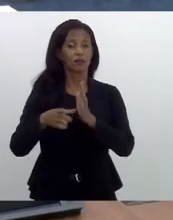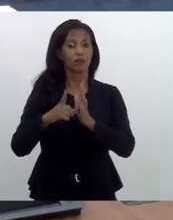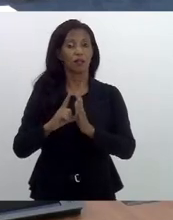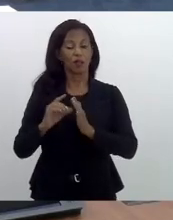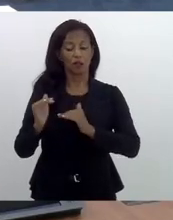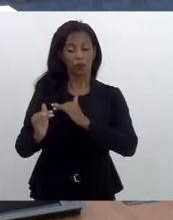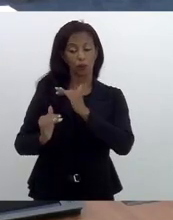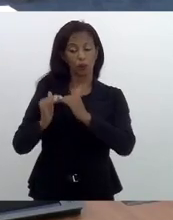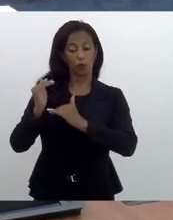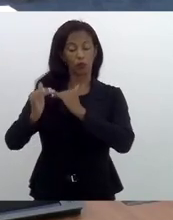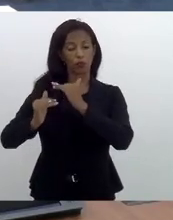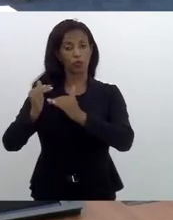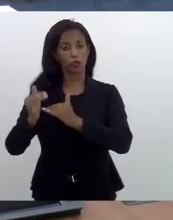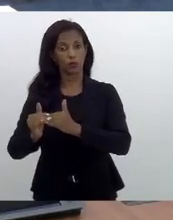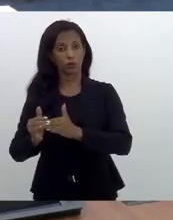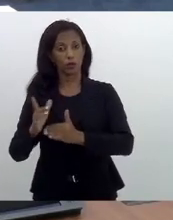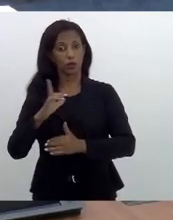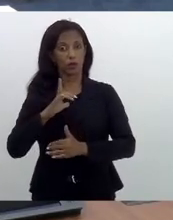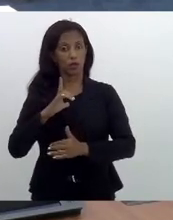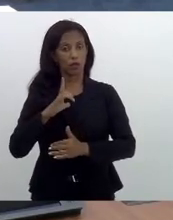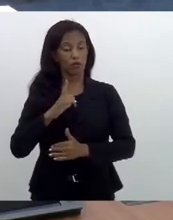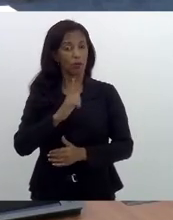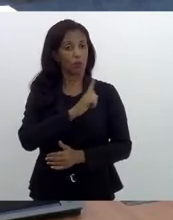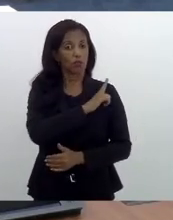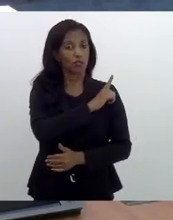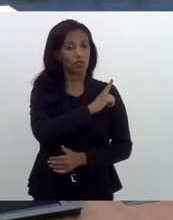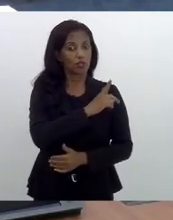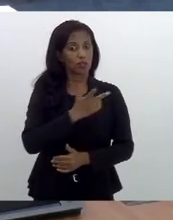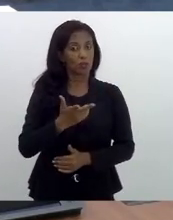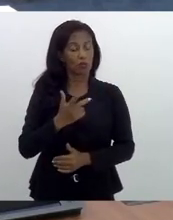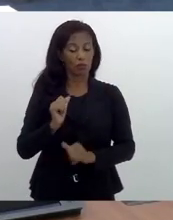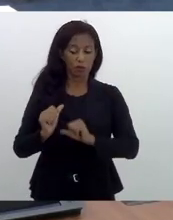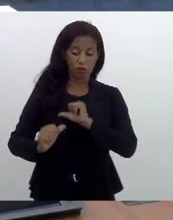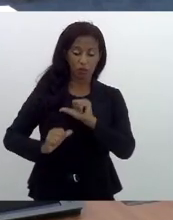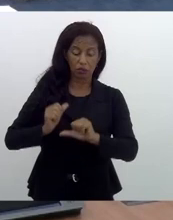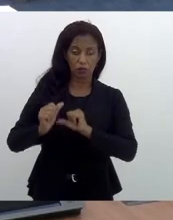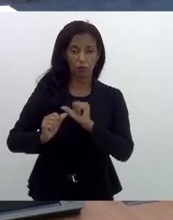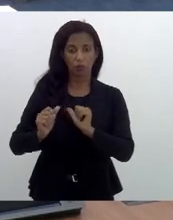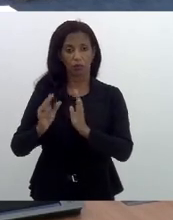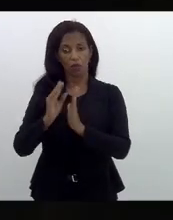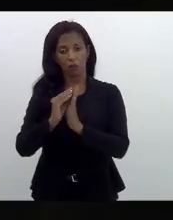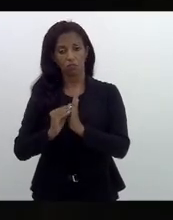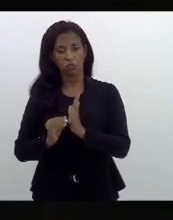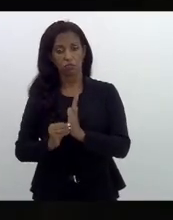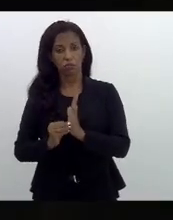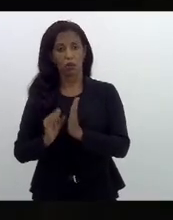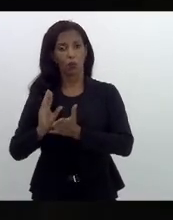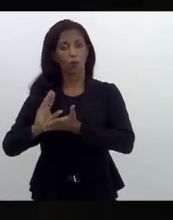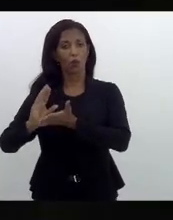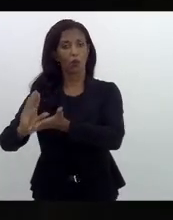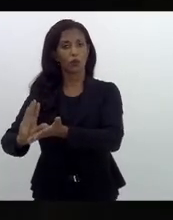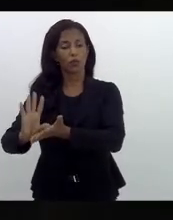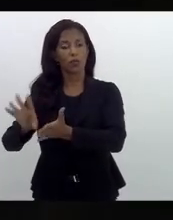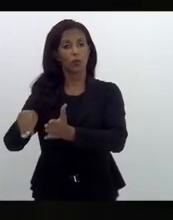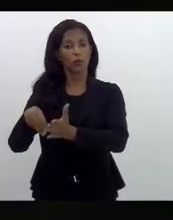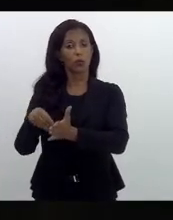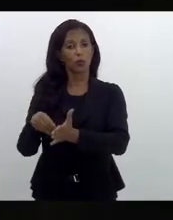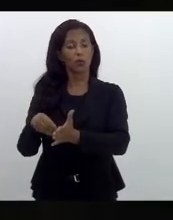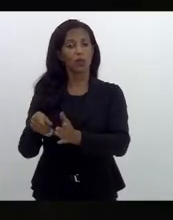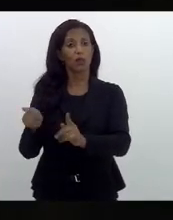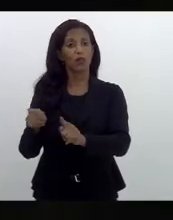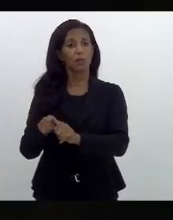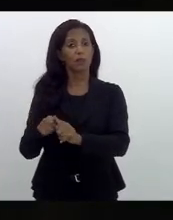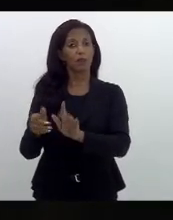construindo porque eu tenho progestão e eu preciso mudar a composição do conselho inclusive incluir mandato